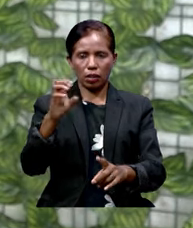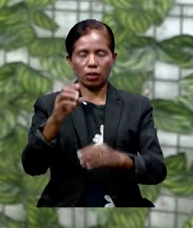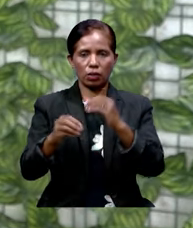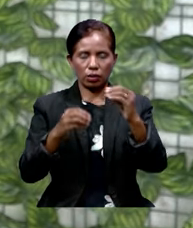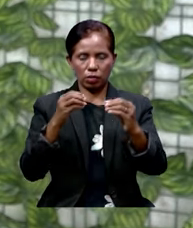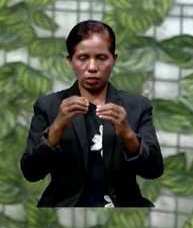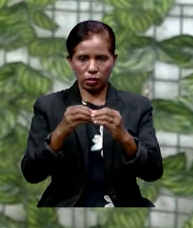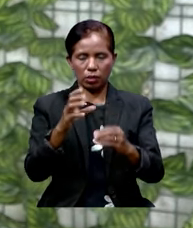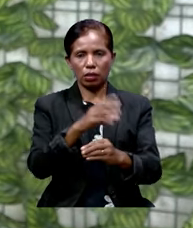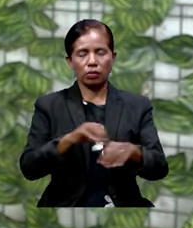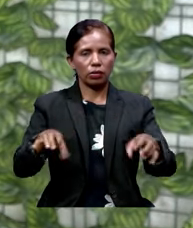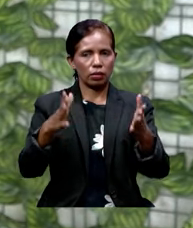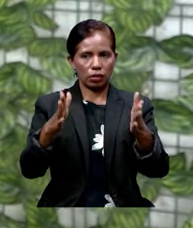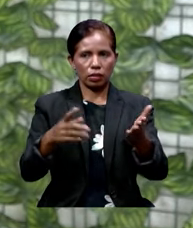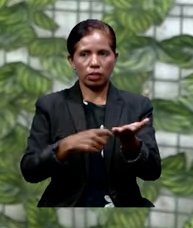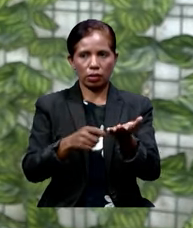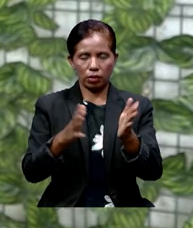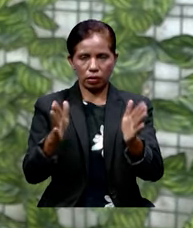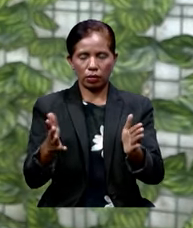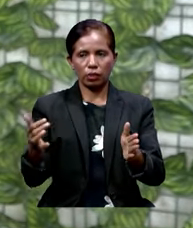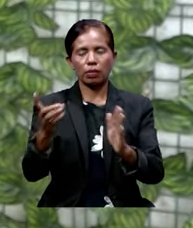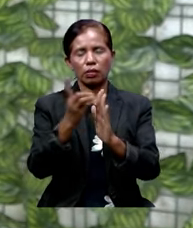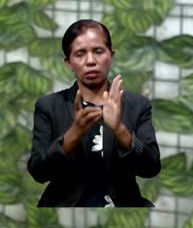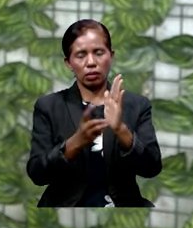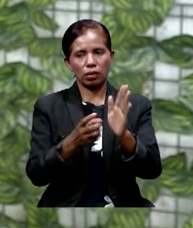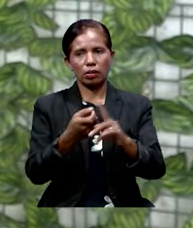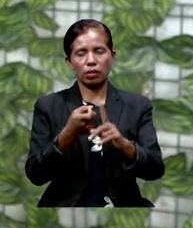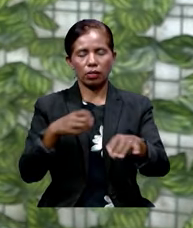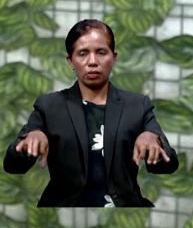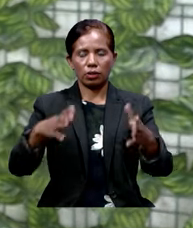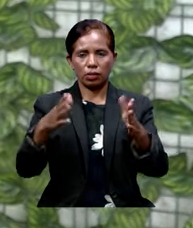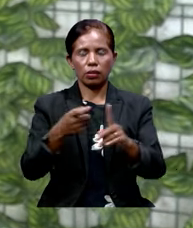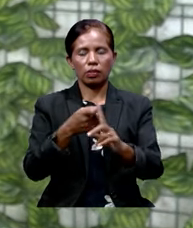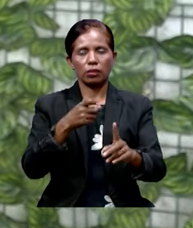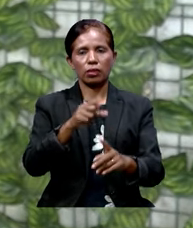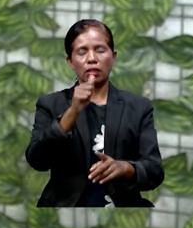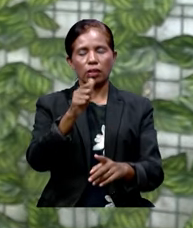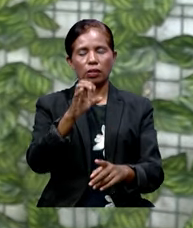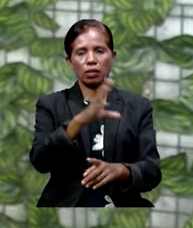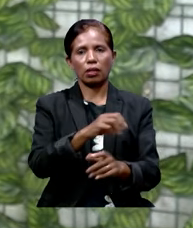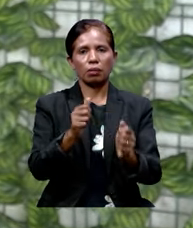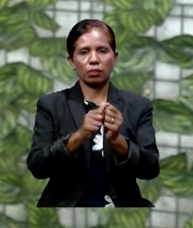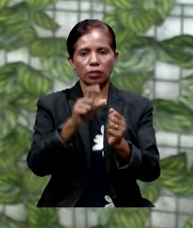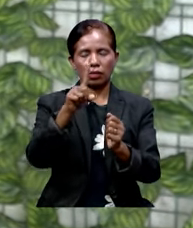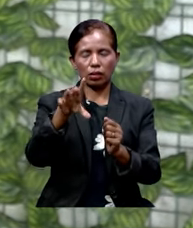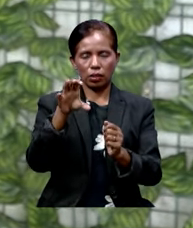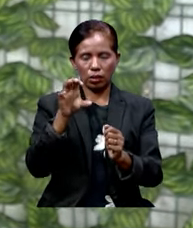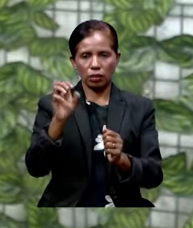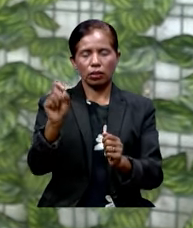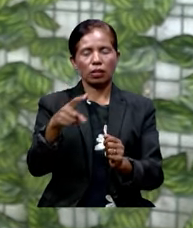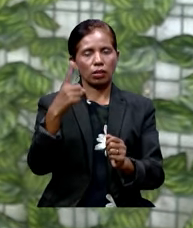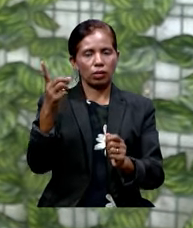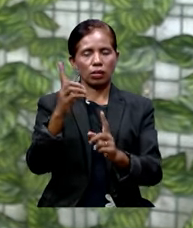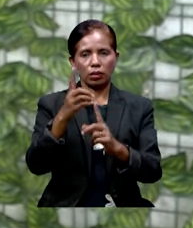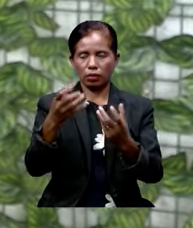funcionário técnico sir. Ter dados na BIA, funcionário contratado do CFSIP, a motocato Cida San Lessonualo, uma contrato